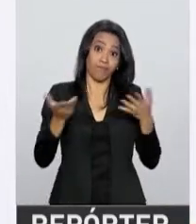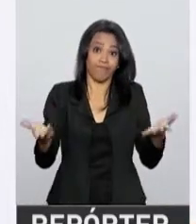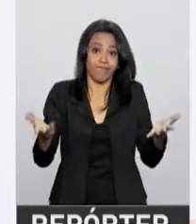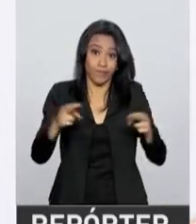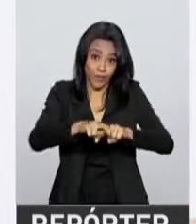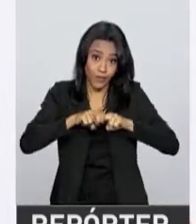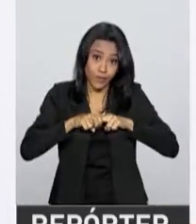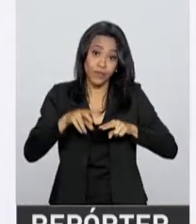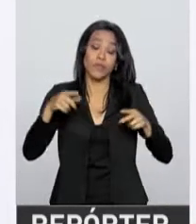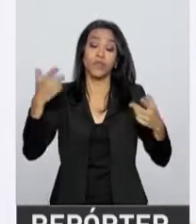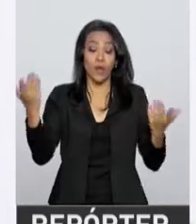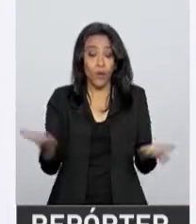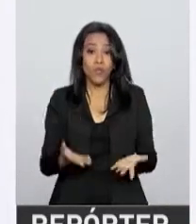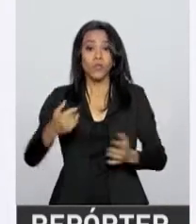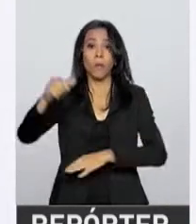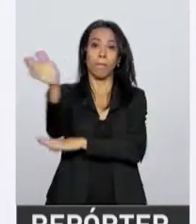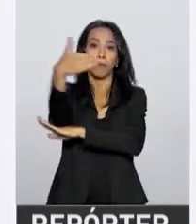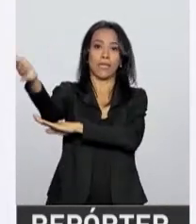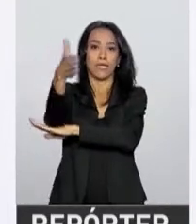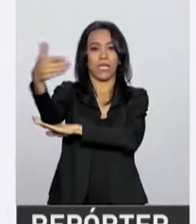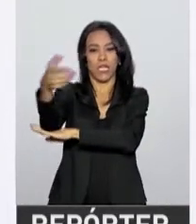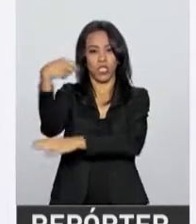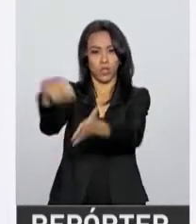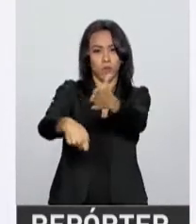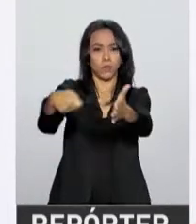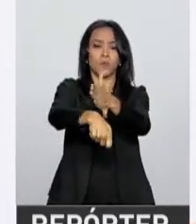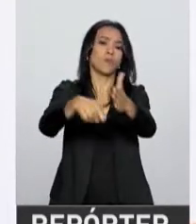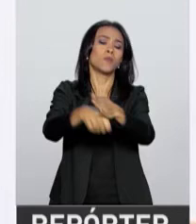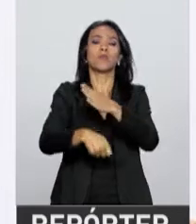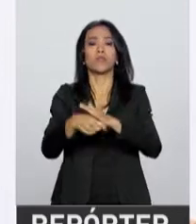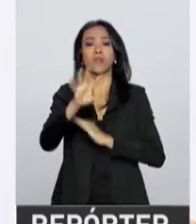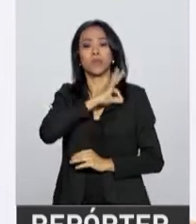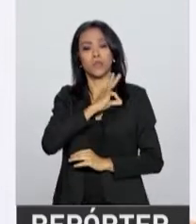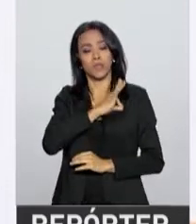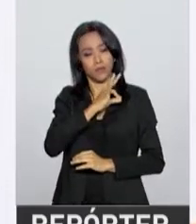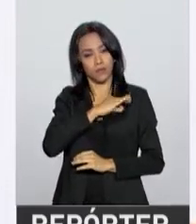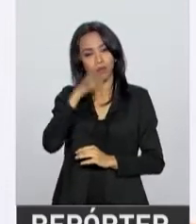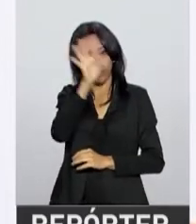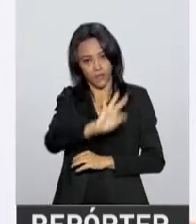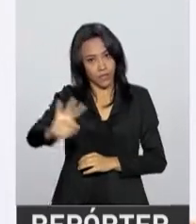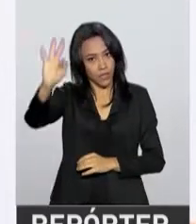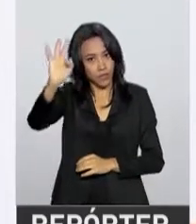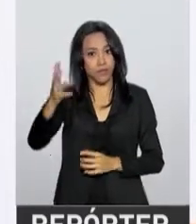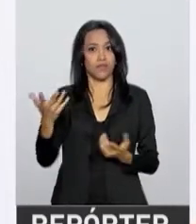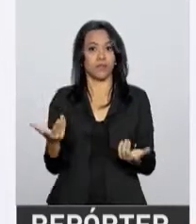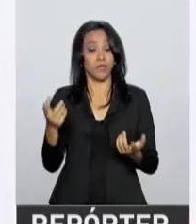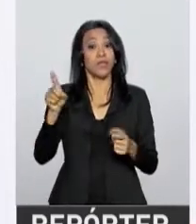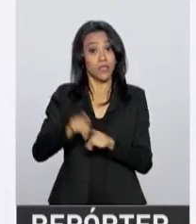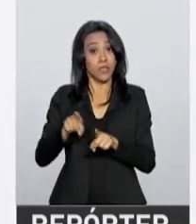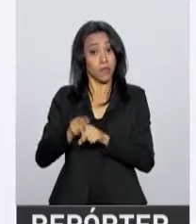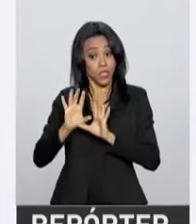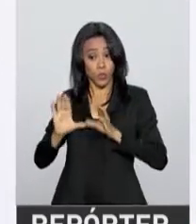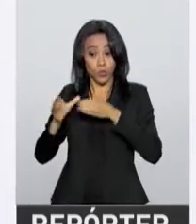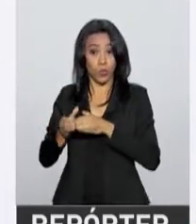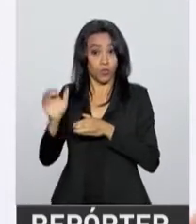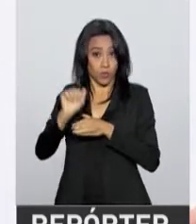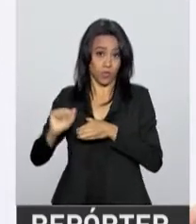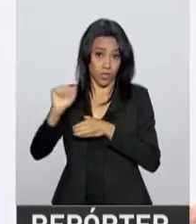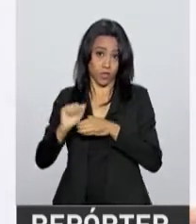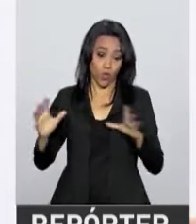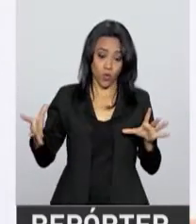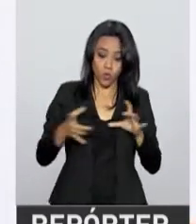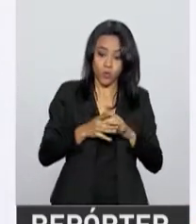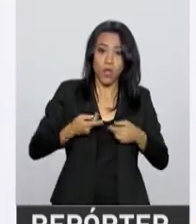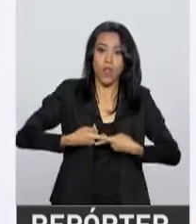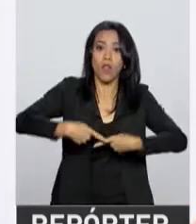isso que é hoje uma bandeira da prf da secretaria nacional dos direitos da criança e adolescente da shell do brasil e da sociedade civil organizada levar essa